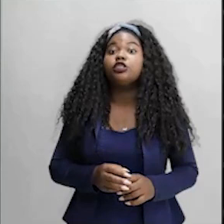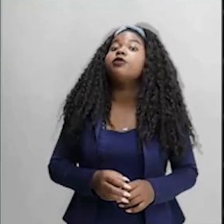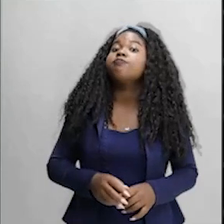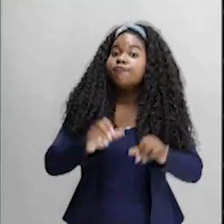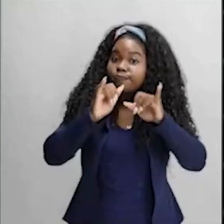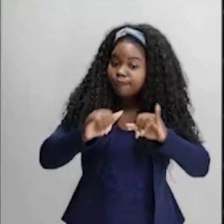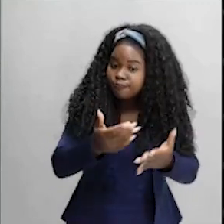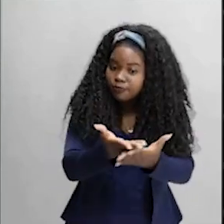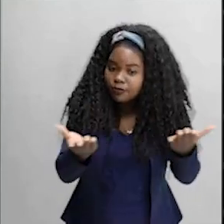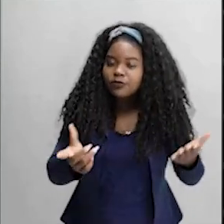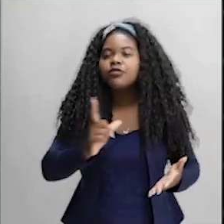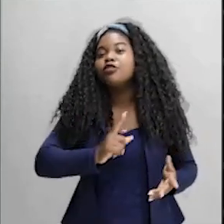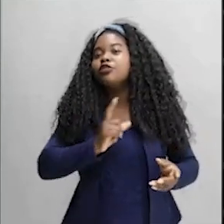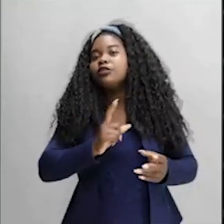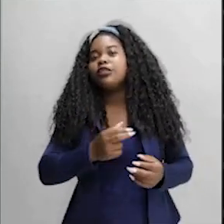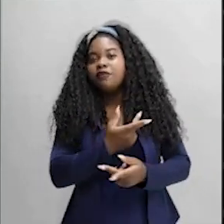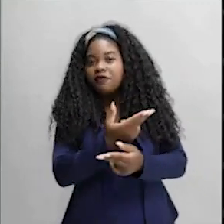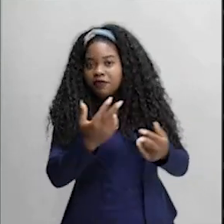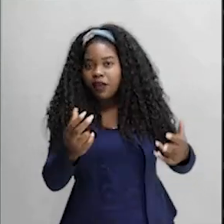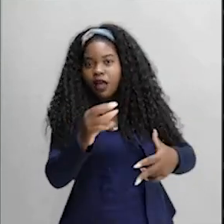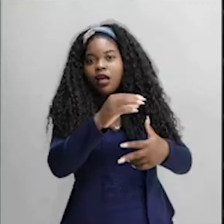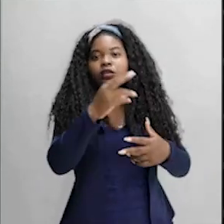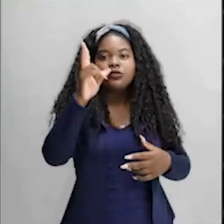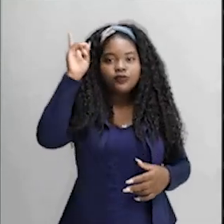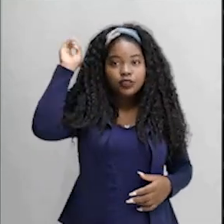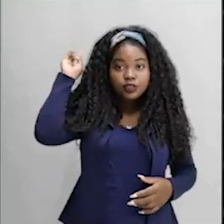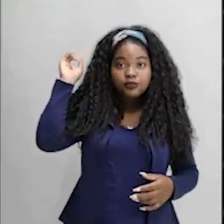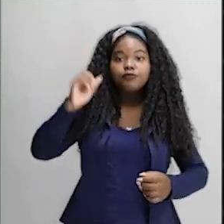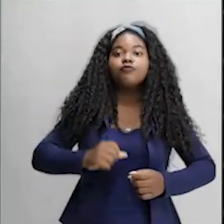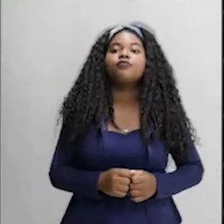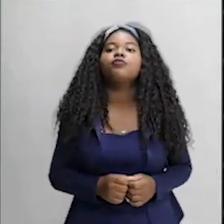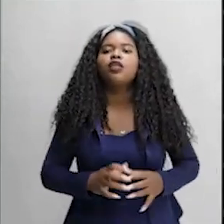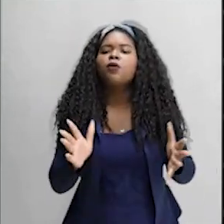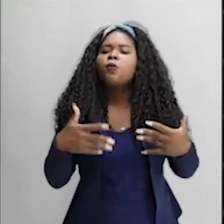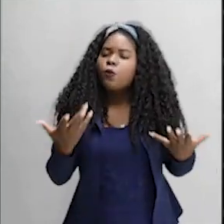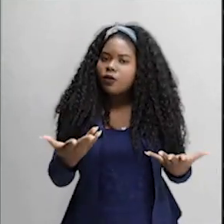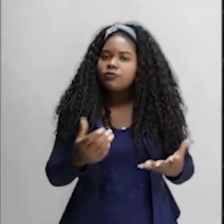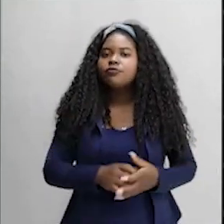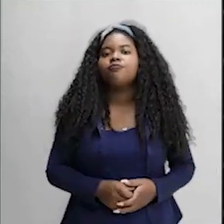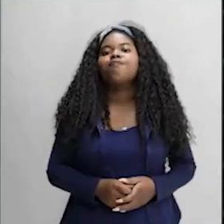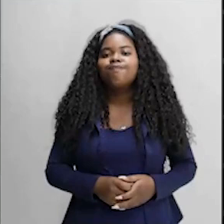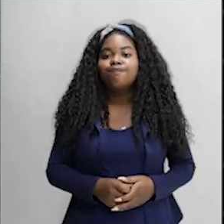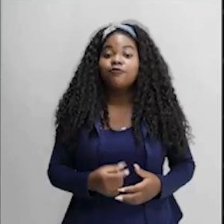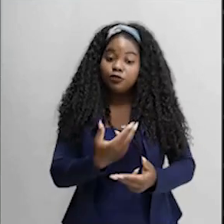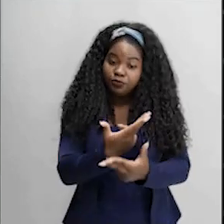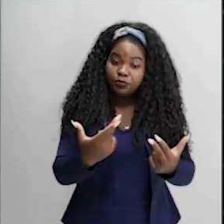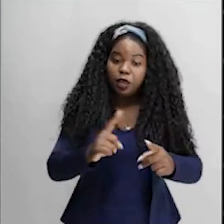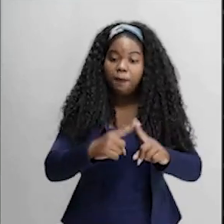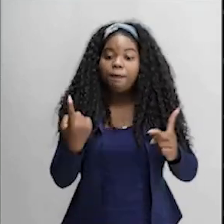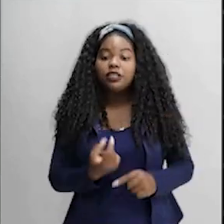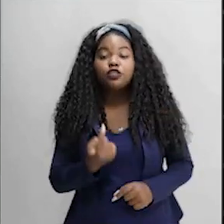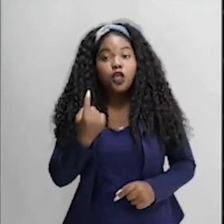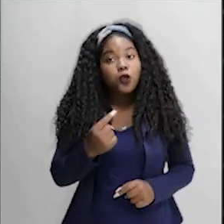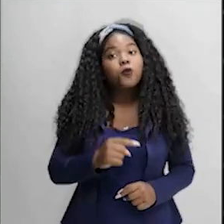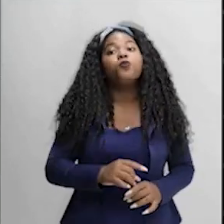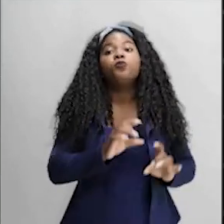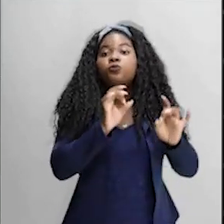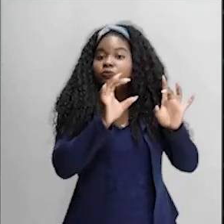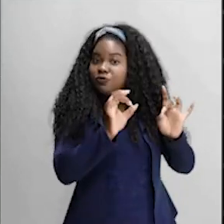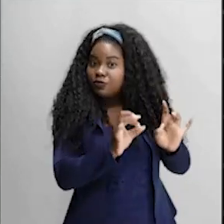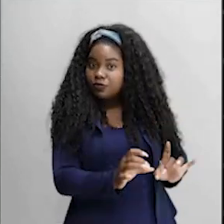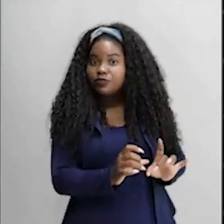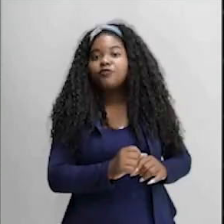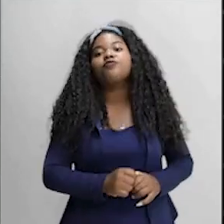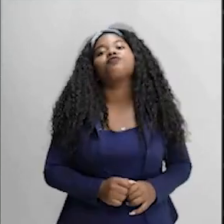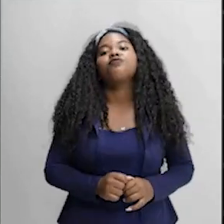nos vestibulares. Lembra qual é ele? Nós temos vários, na verdade, né? Mas tem um específico que você não consegue abrir uma folha de vestibular